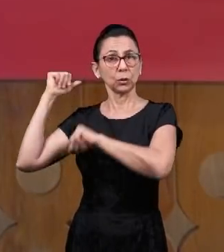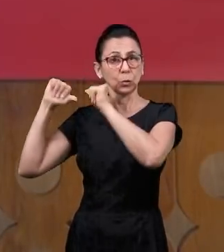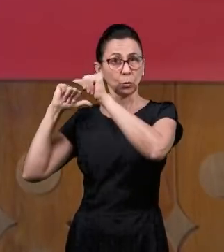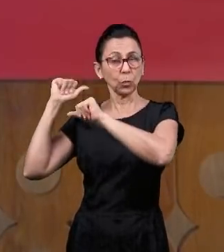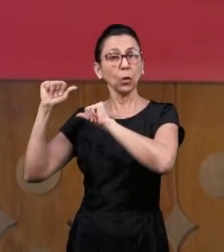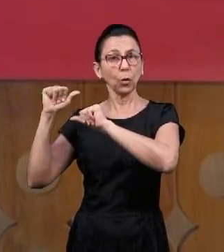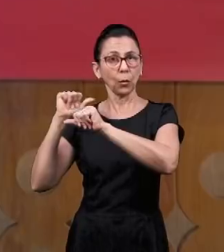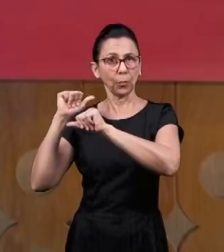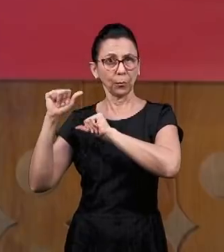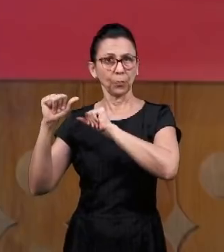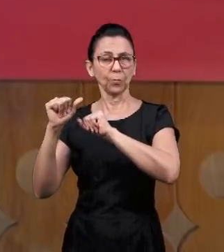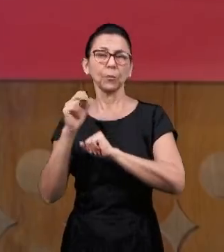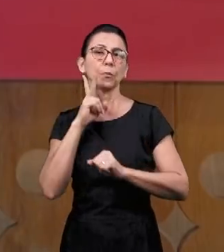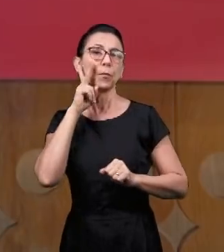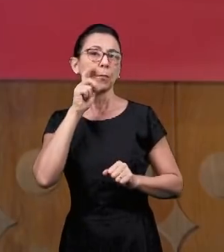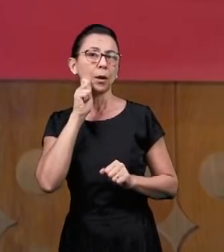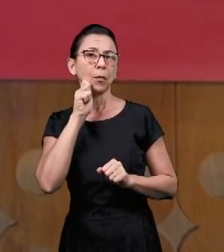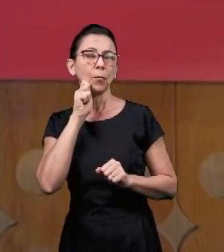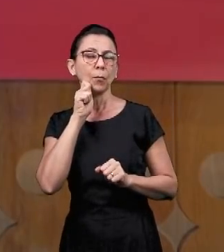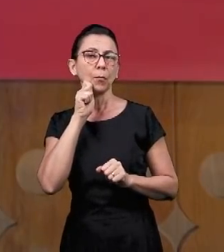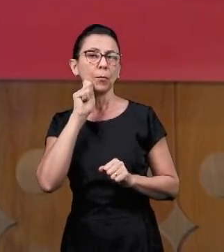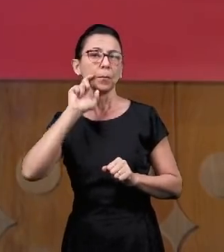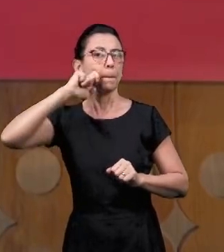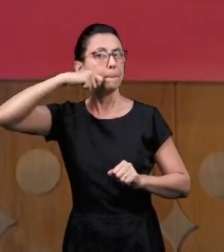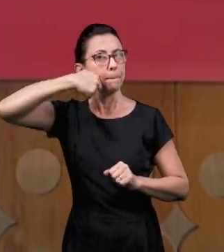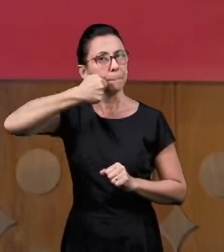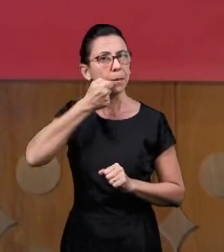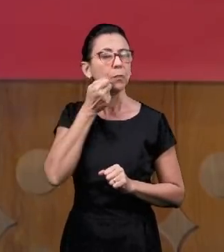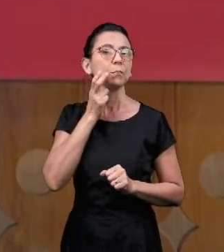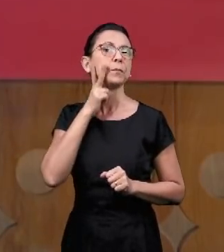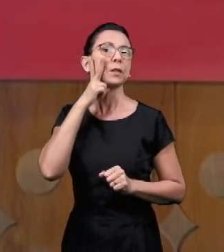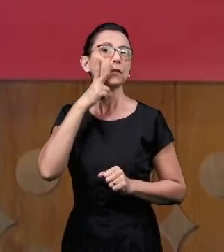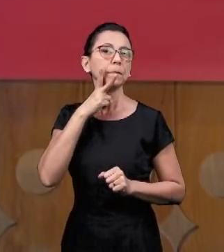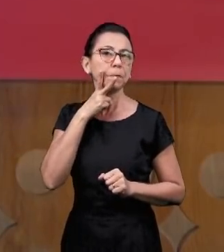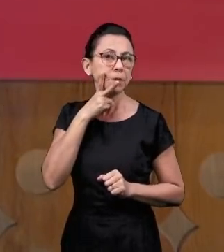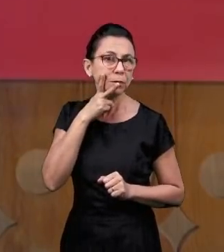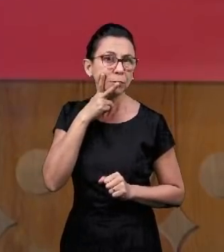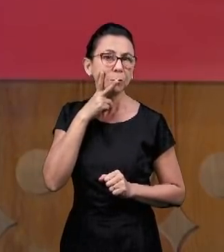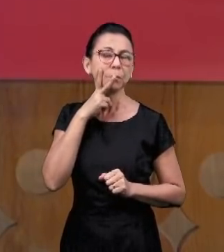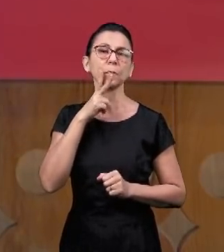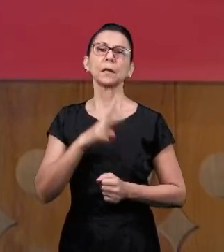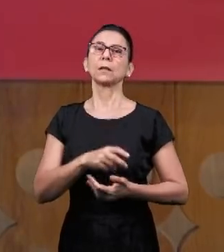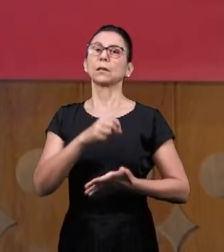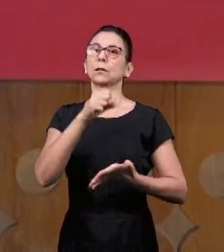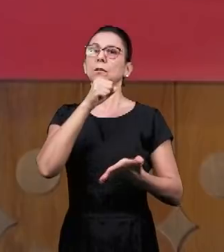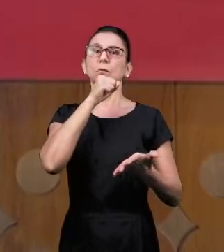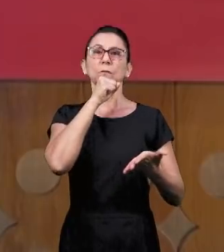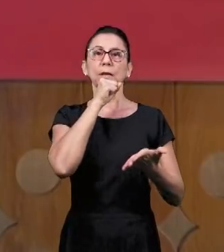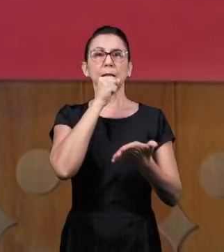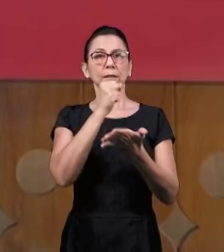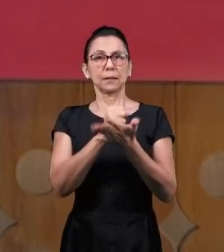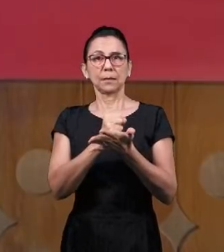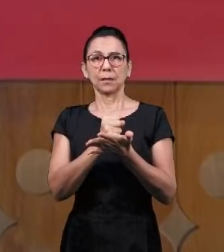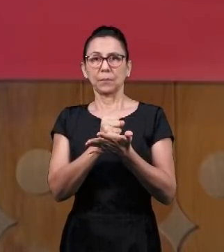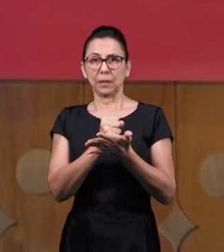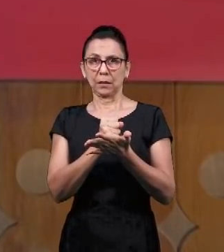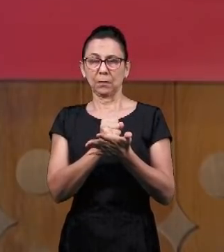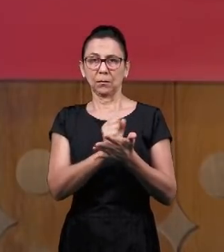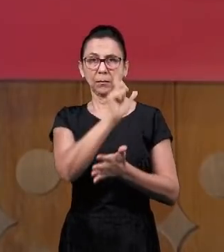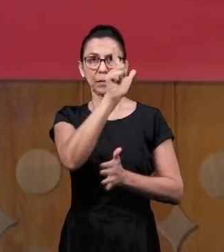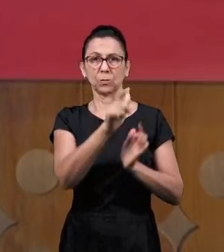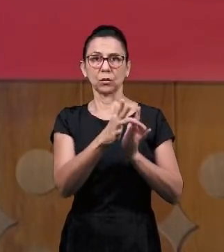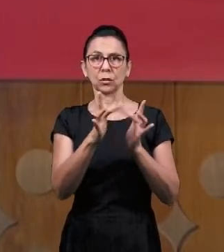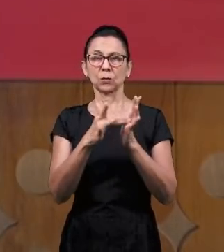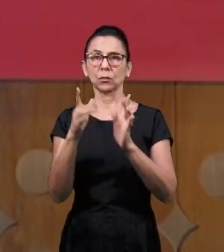é Jesus profetizado pelo Pai, lá no Velho Testamento. Então o que acontece? Quando